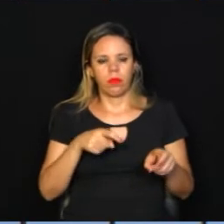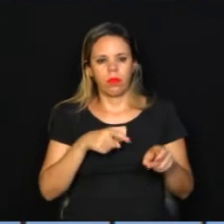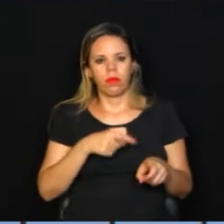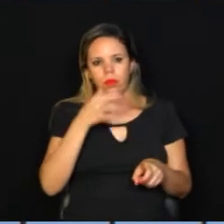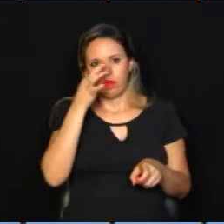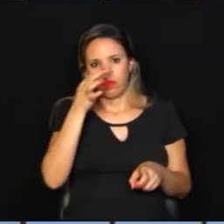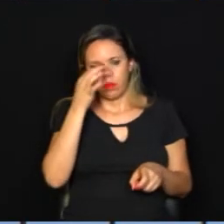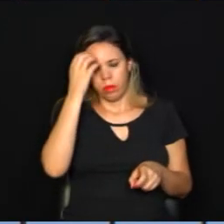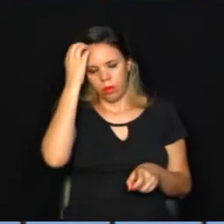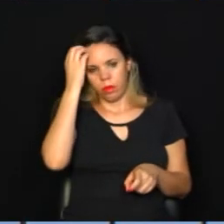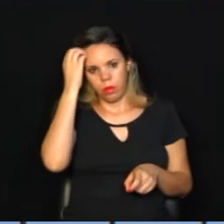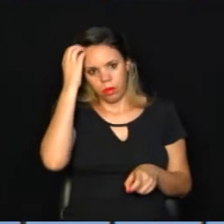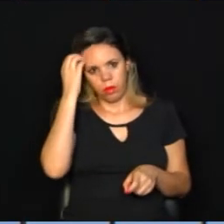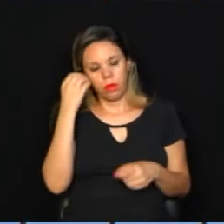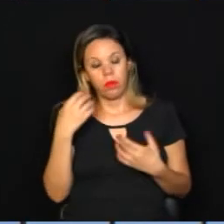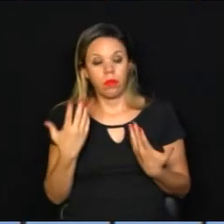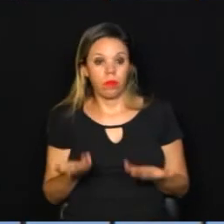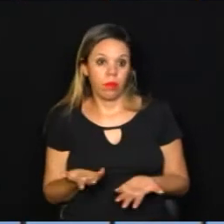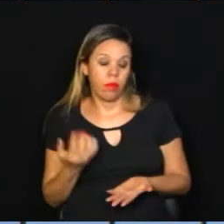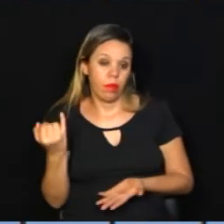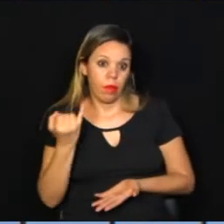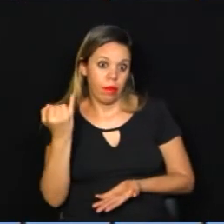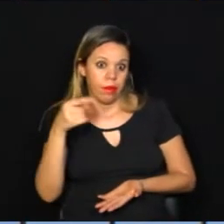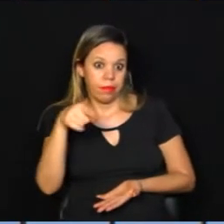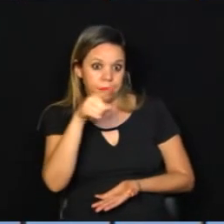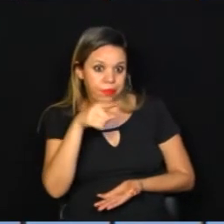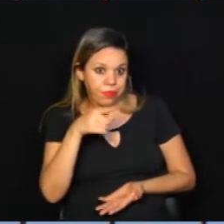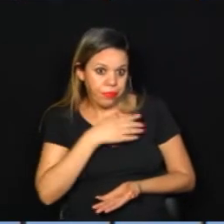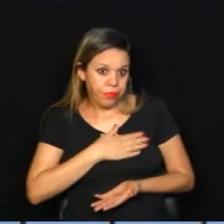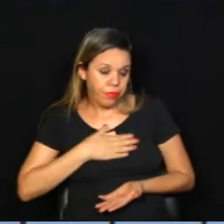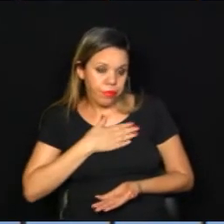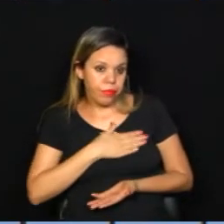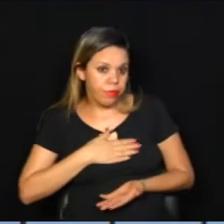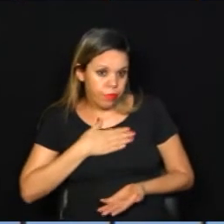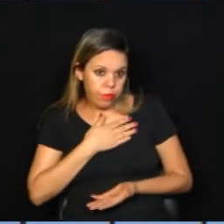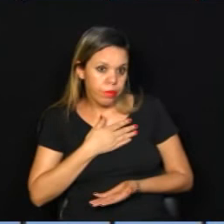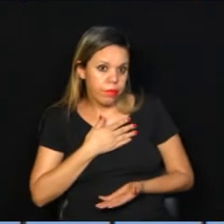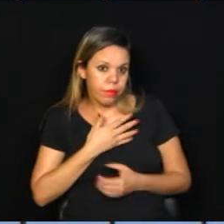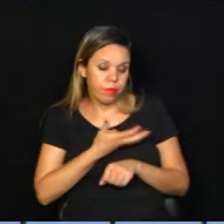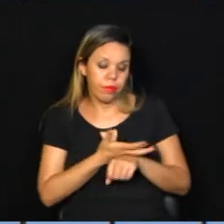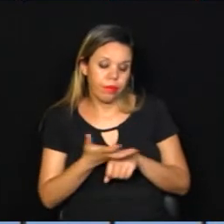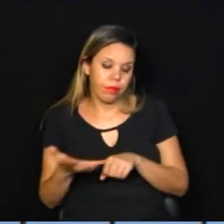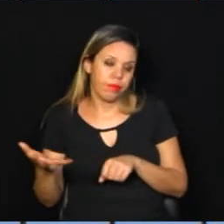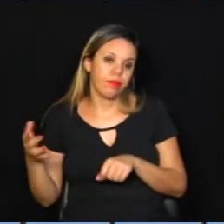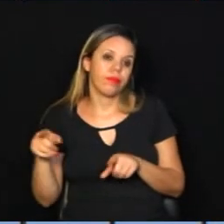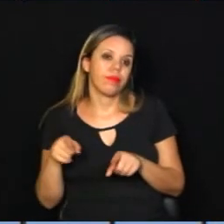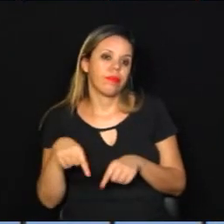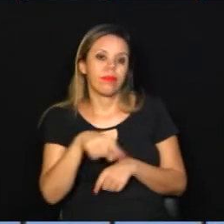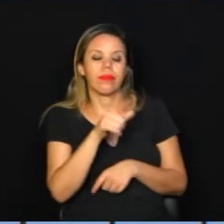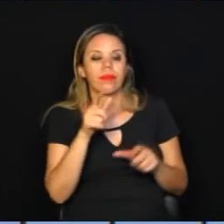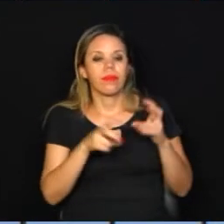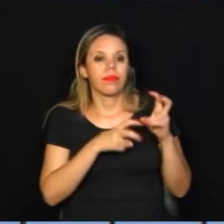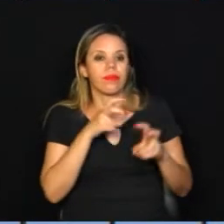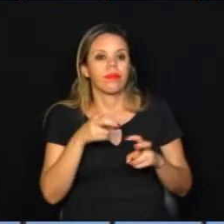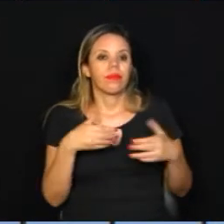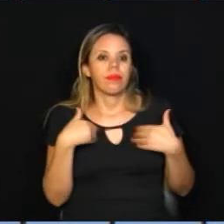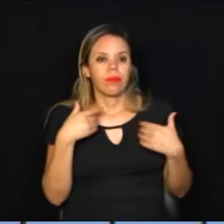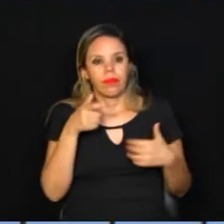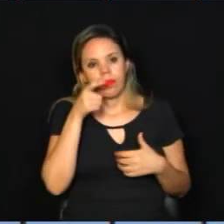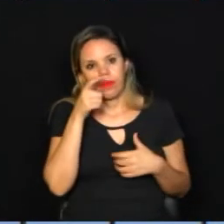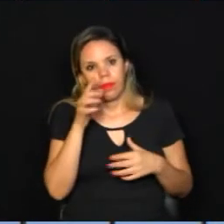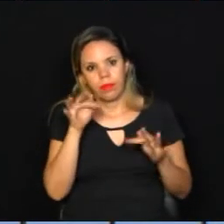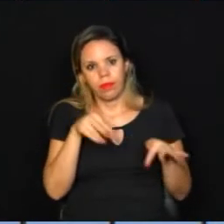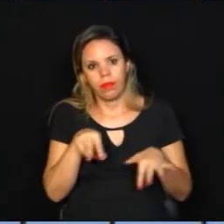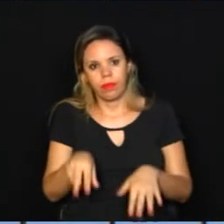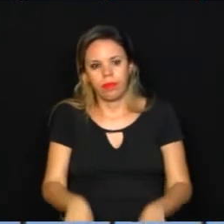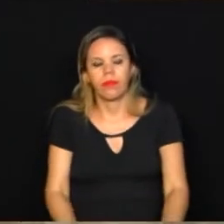orquídeas e suculentas. Então, é importante, você que gosta dessas plantas, pode então ir no Bosque dos Jequitibás neste fim